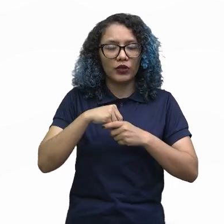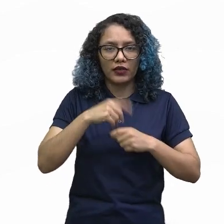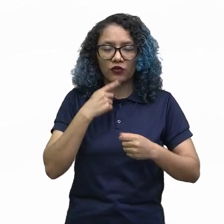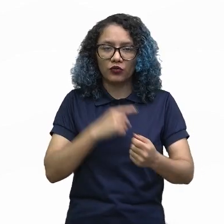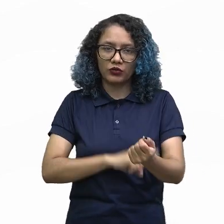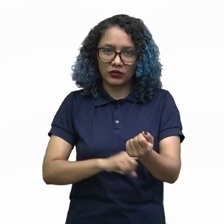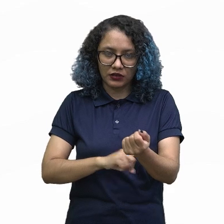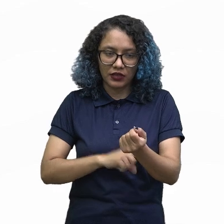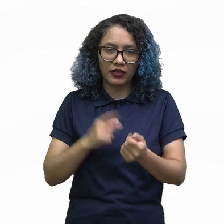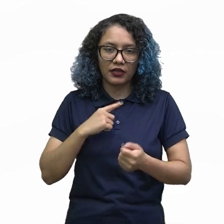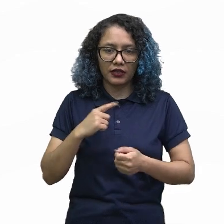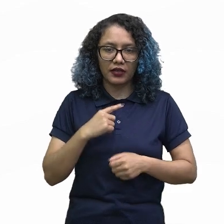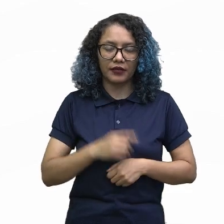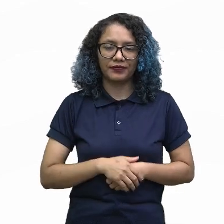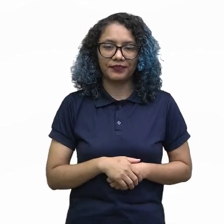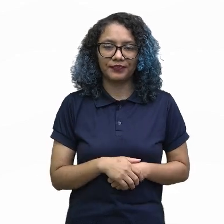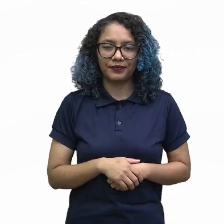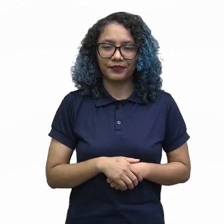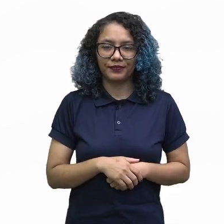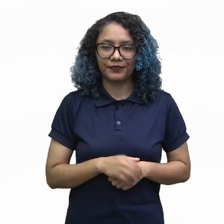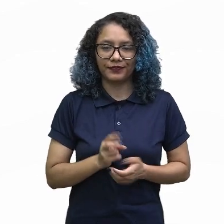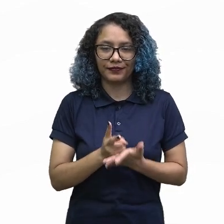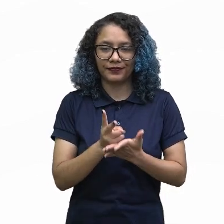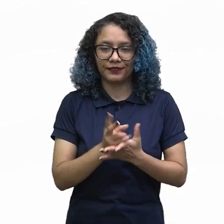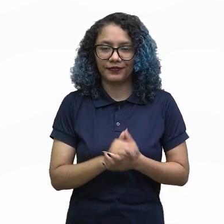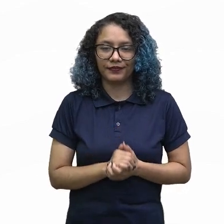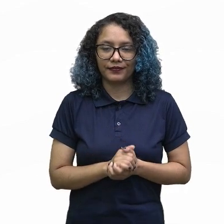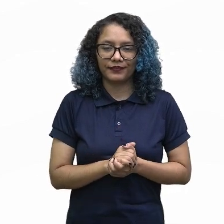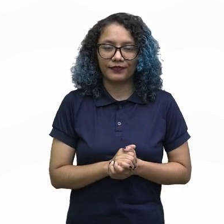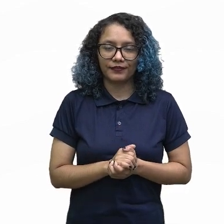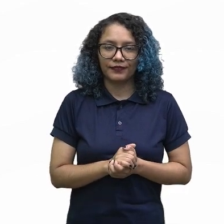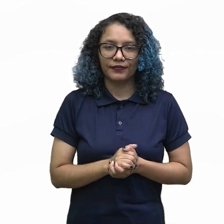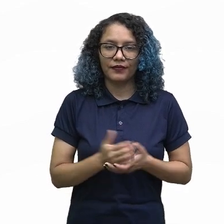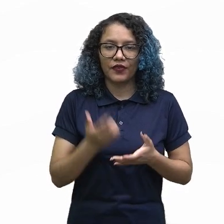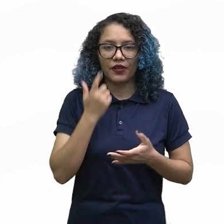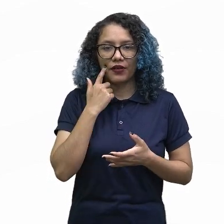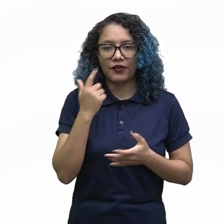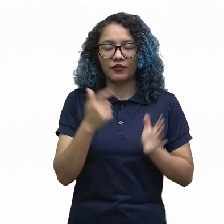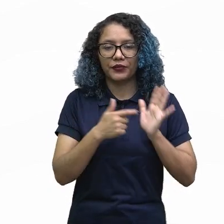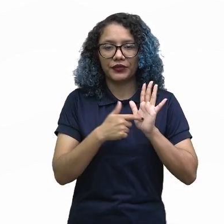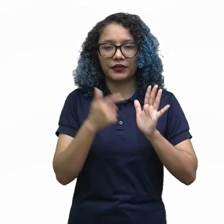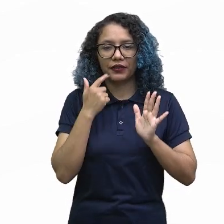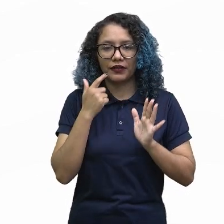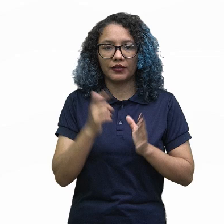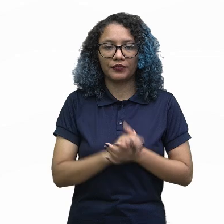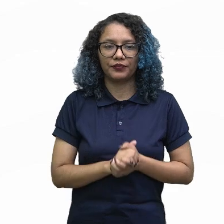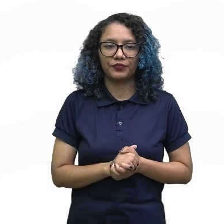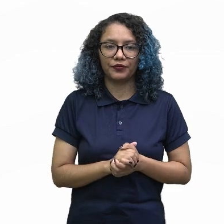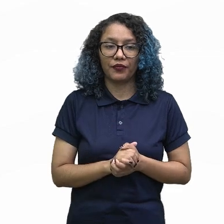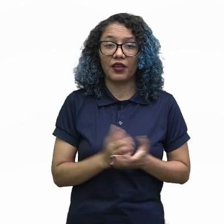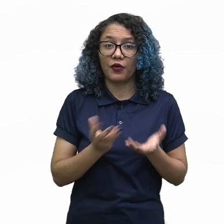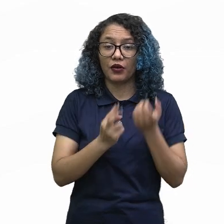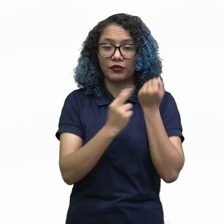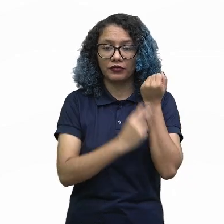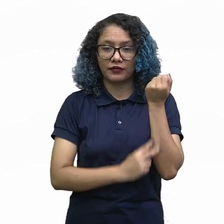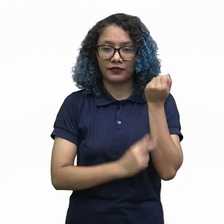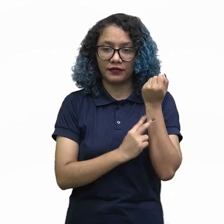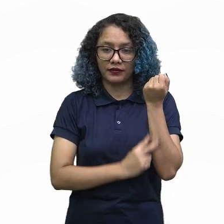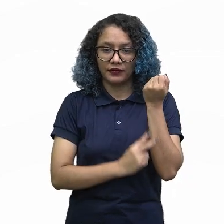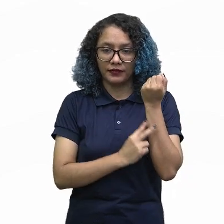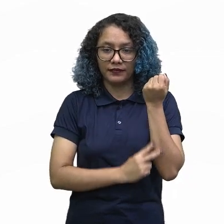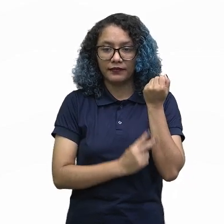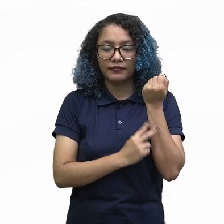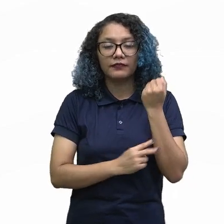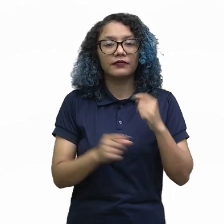células e plaquetas, ok? Na outra imagem, você observa comigo ali sobre os vasos sanguíneos, né, que também